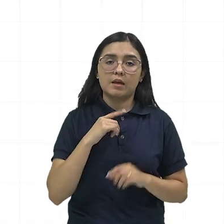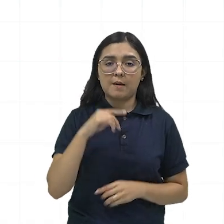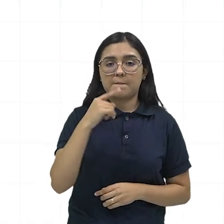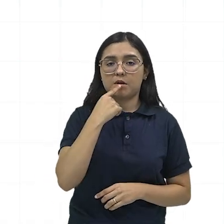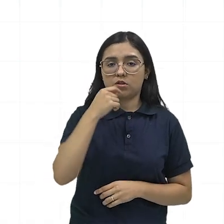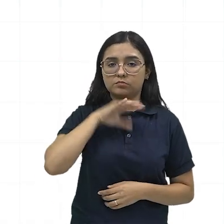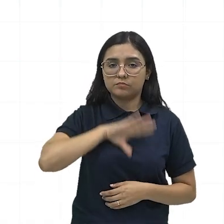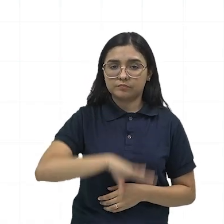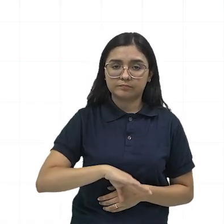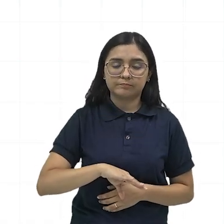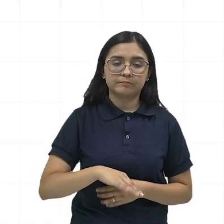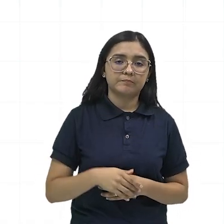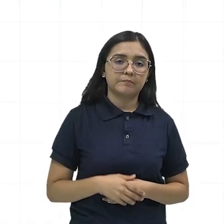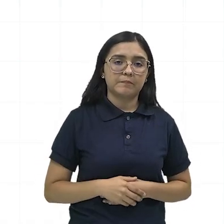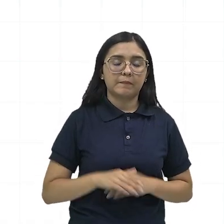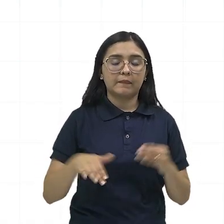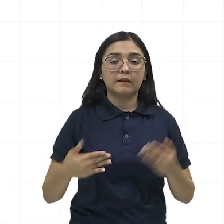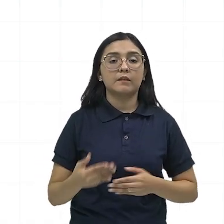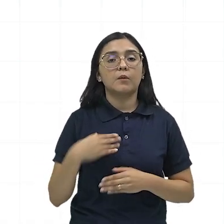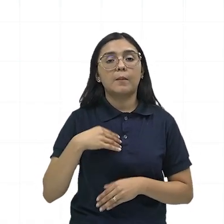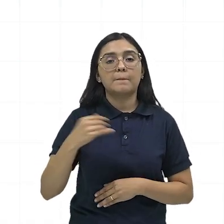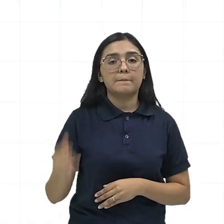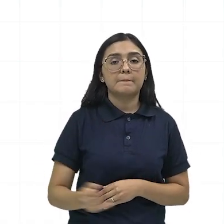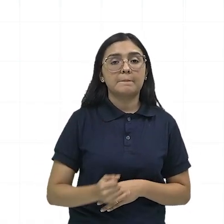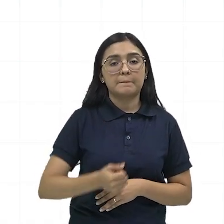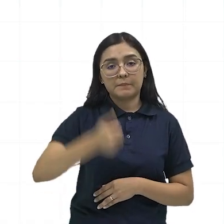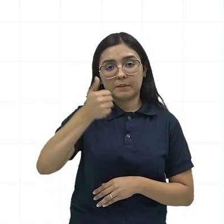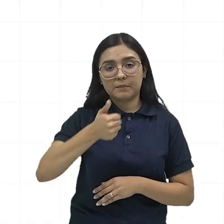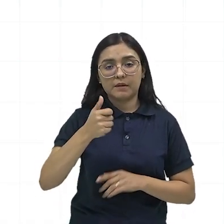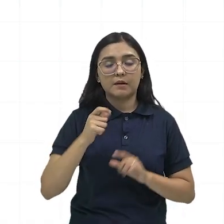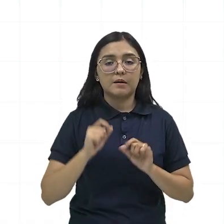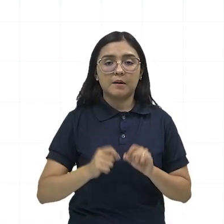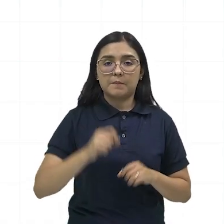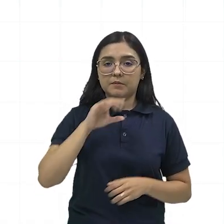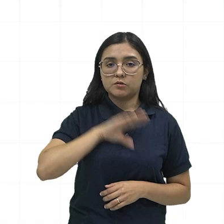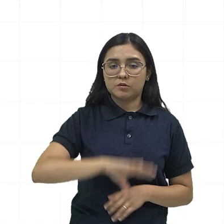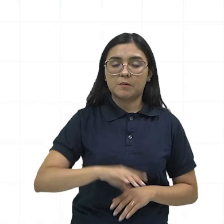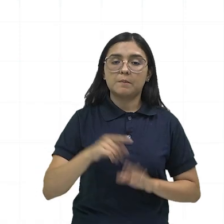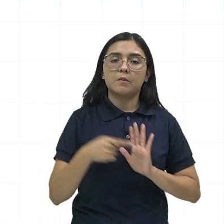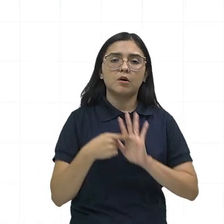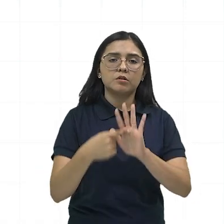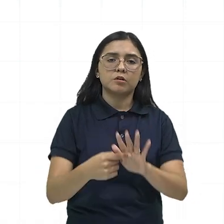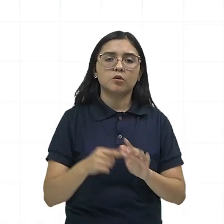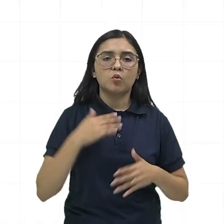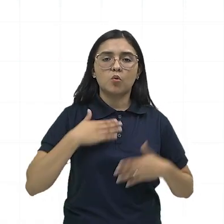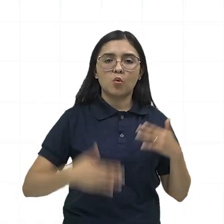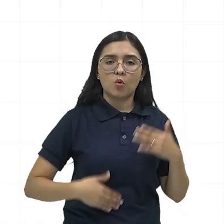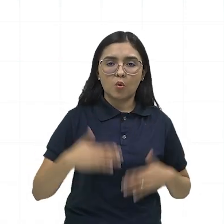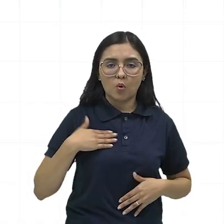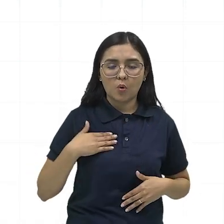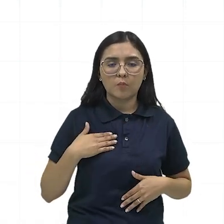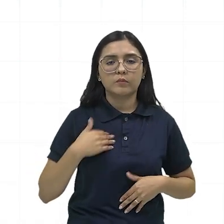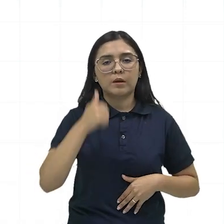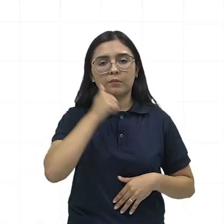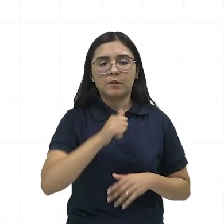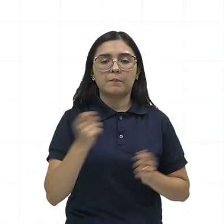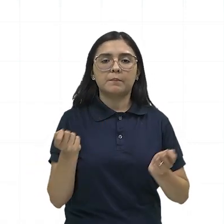tá? Então, a primeira menstruação, ela é o indício de que o corpo dessa menina já consegue